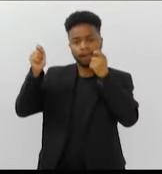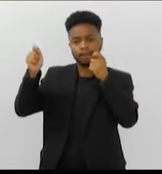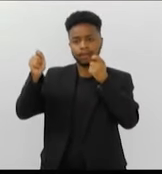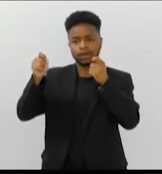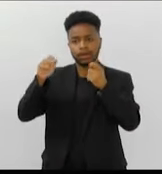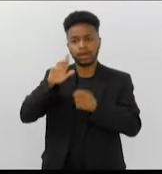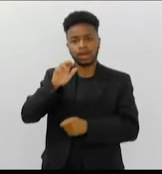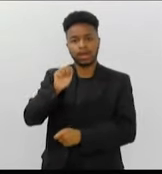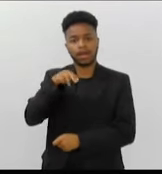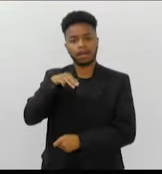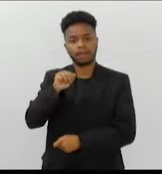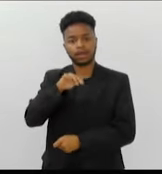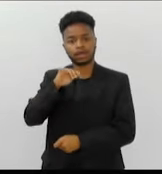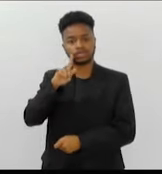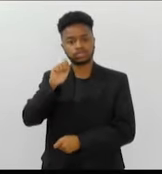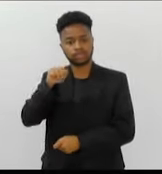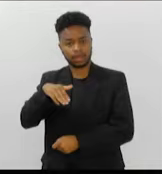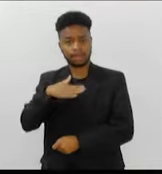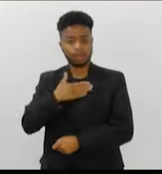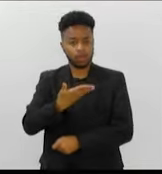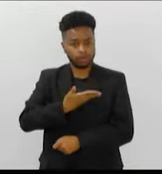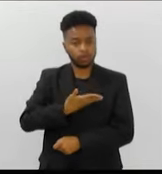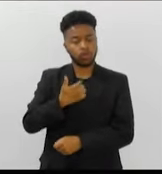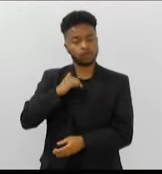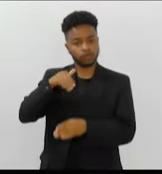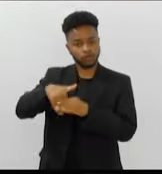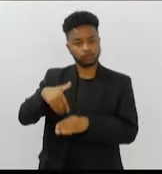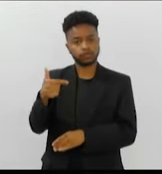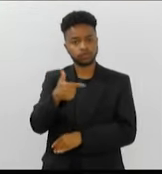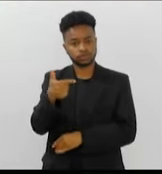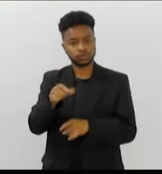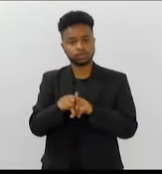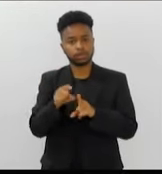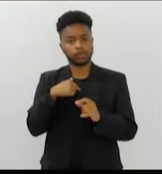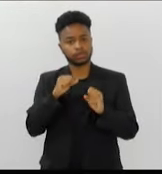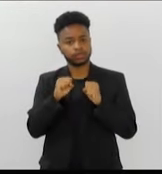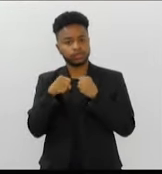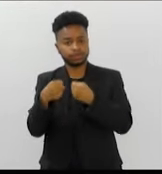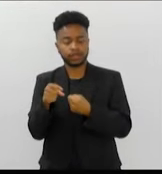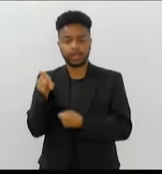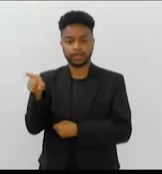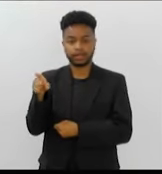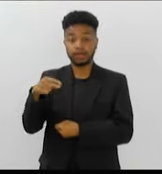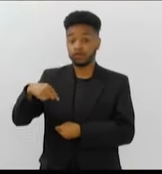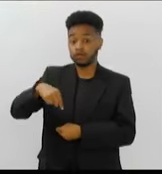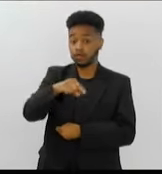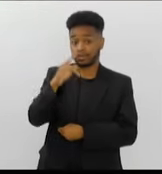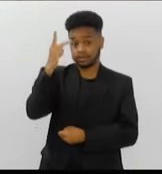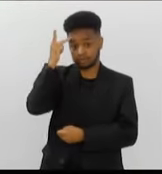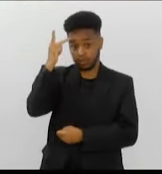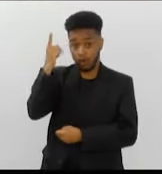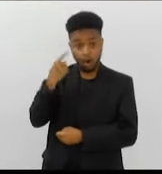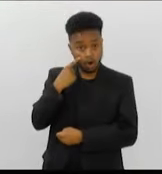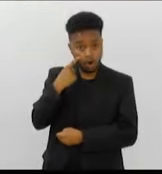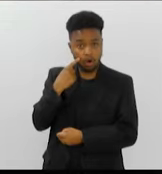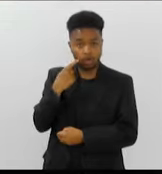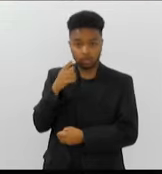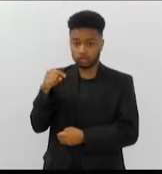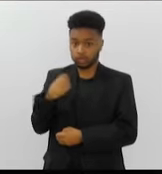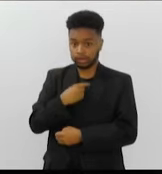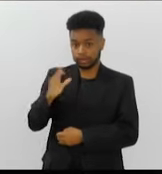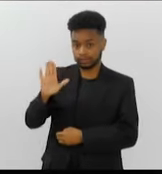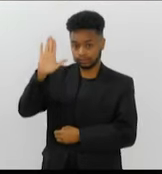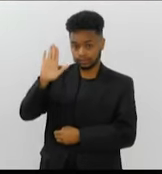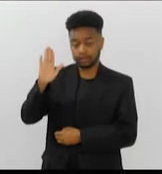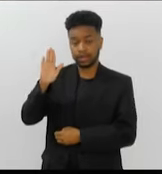meu amigo, voto 22, estou aqui por ele também. Está indo para São Paulo, olha o grau, o nosso candidato a prefeito no Rio